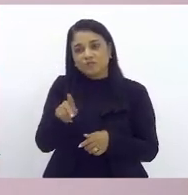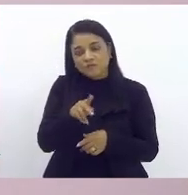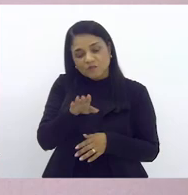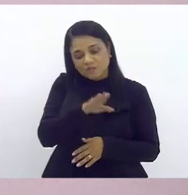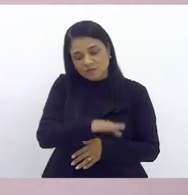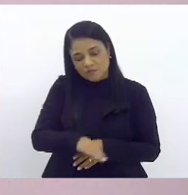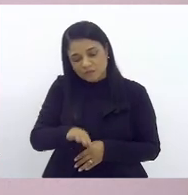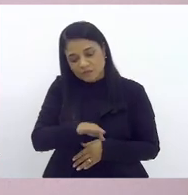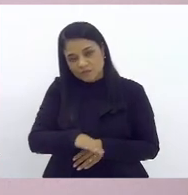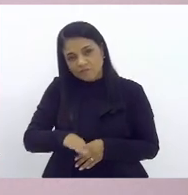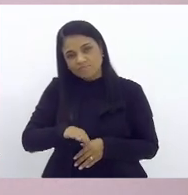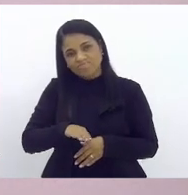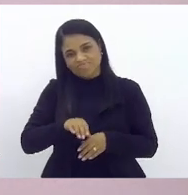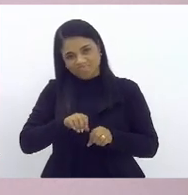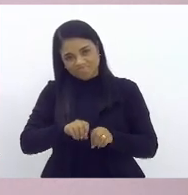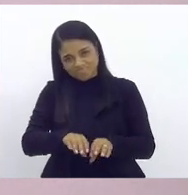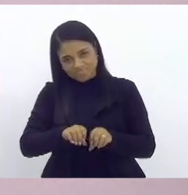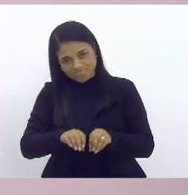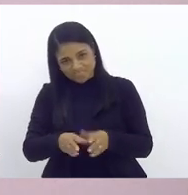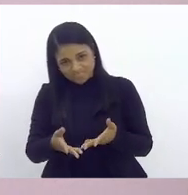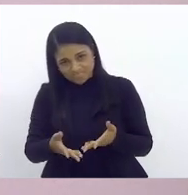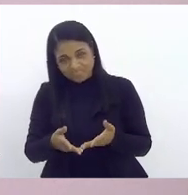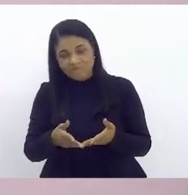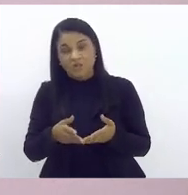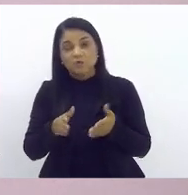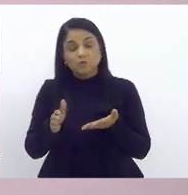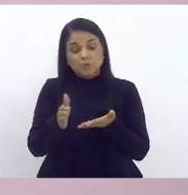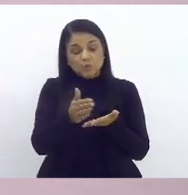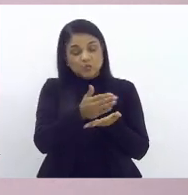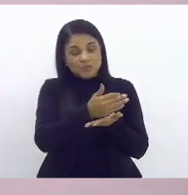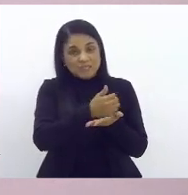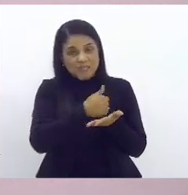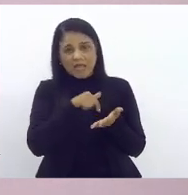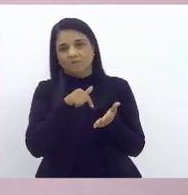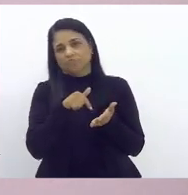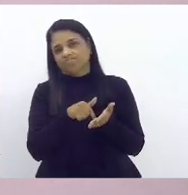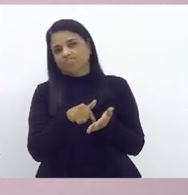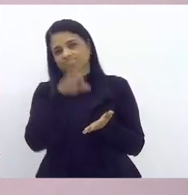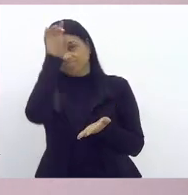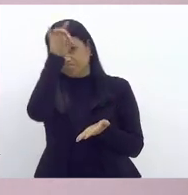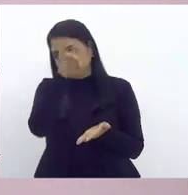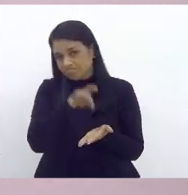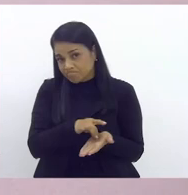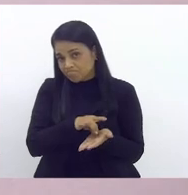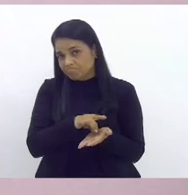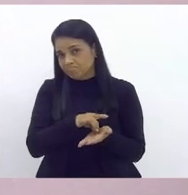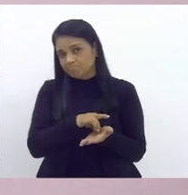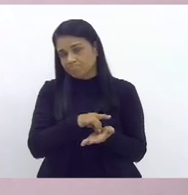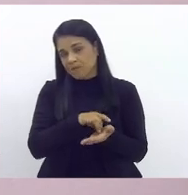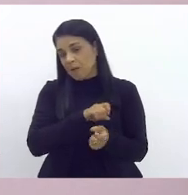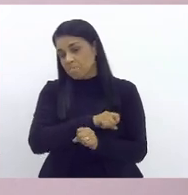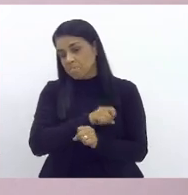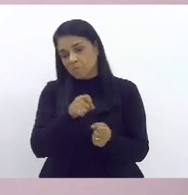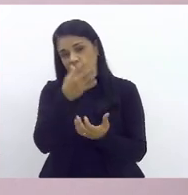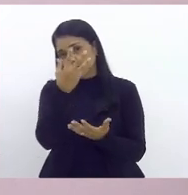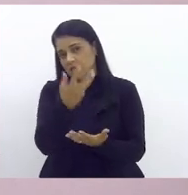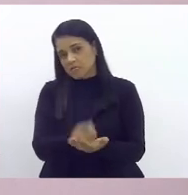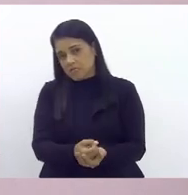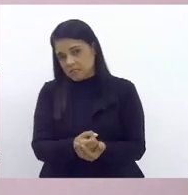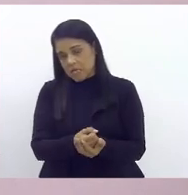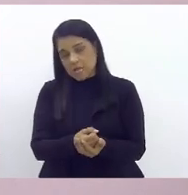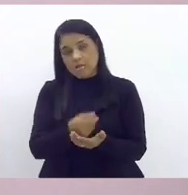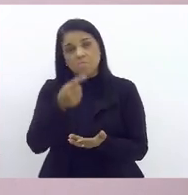primeiríssima infância. Então, assim, os dados estão aí. Não dá mais para a gente